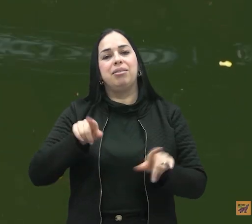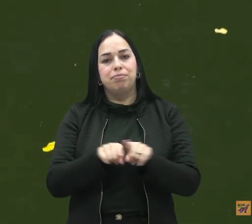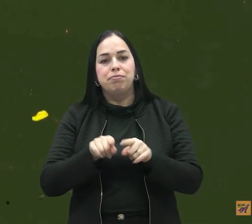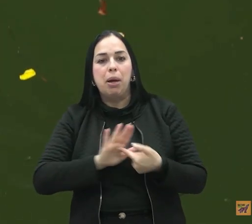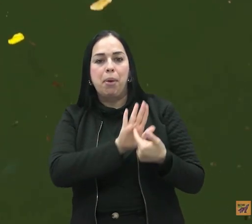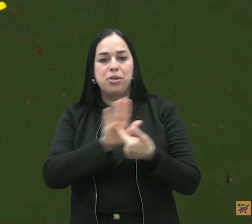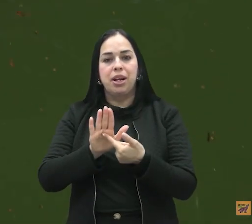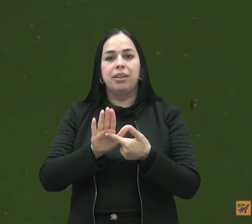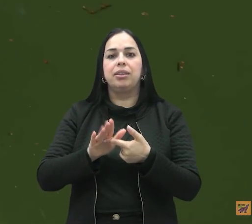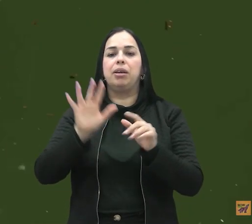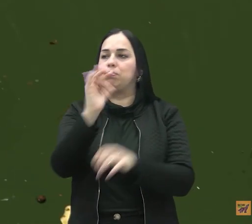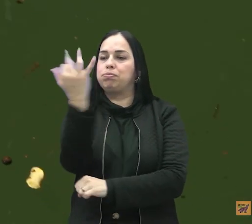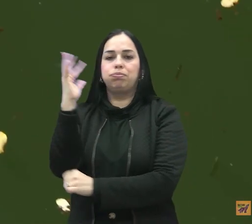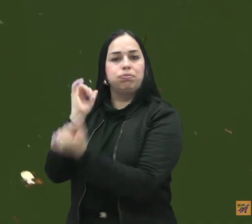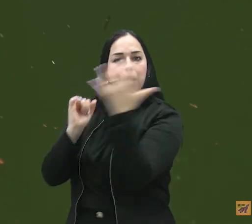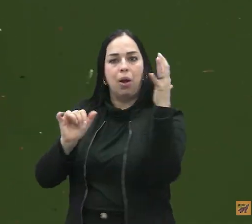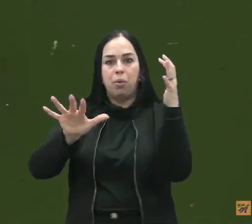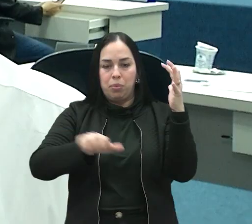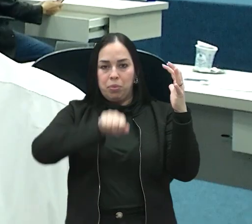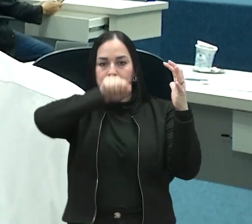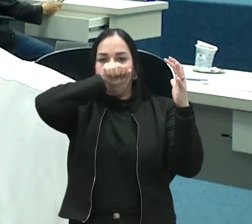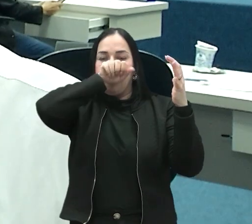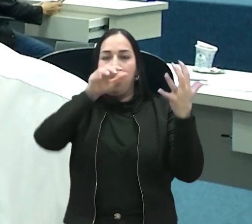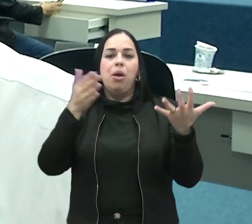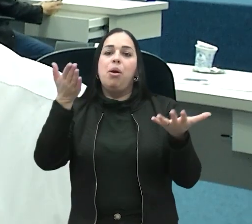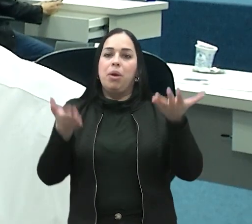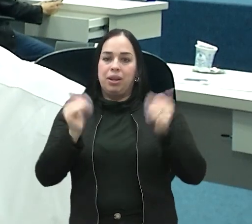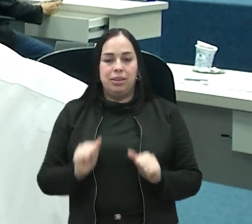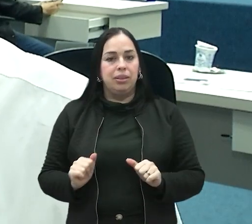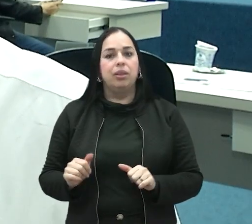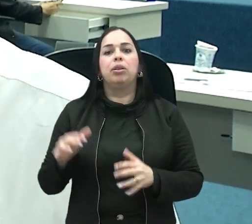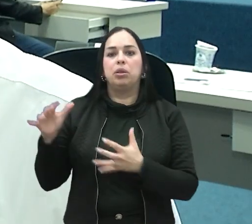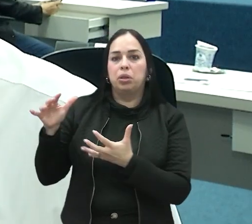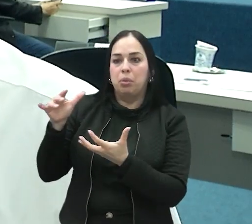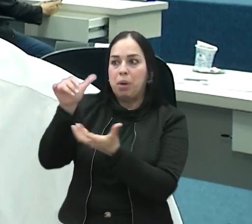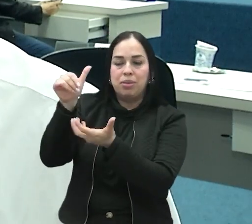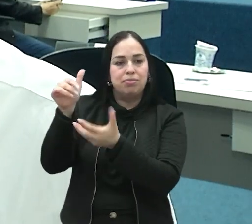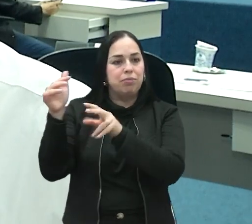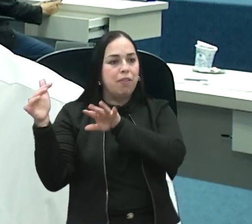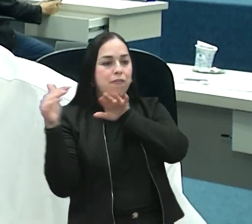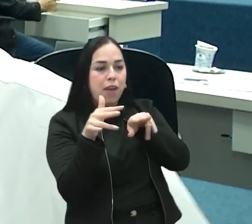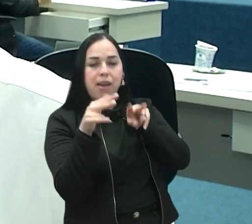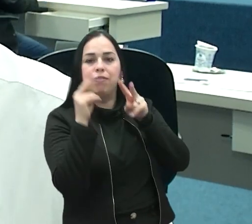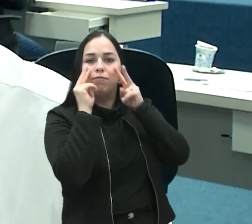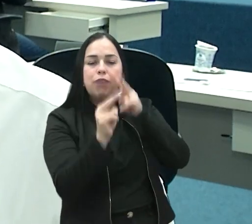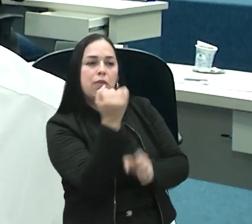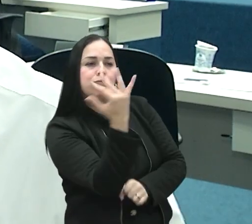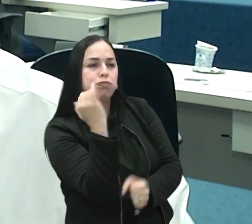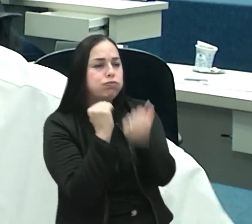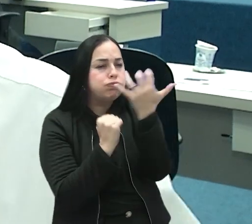papel da Amazônia no equilíbrio do planeta. É muito importante porque o mundo inteiro vai ficar do lado